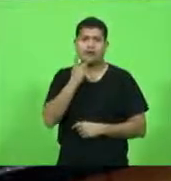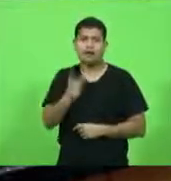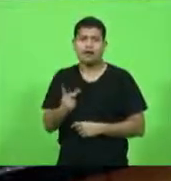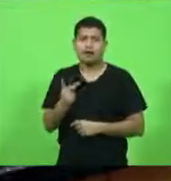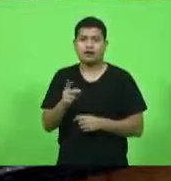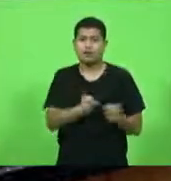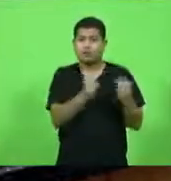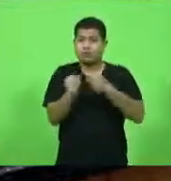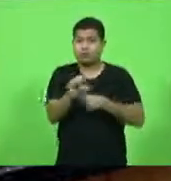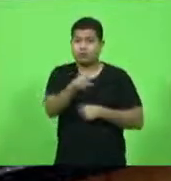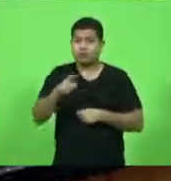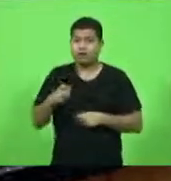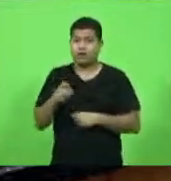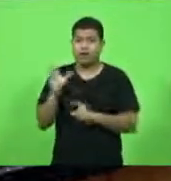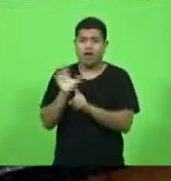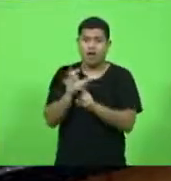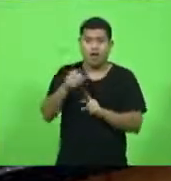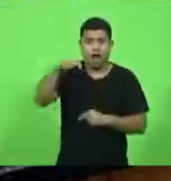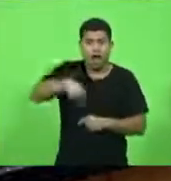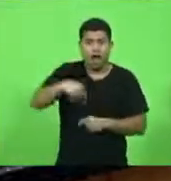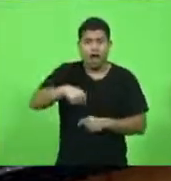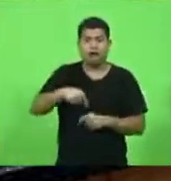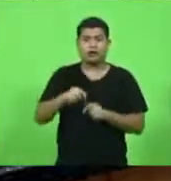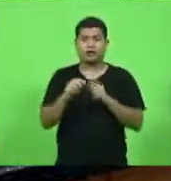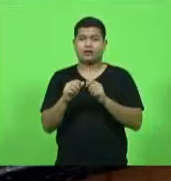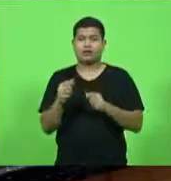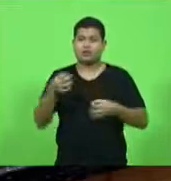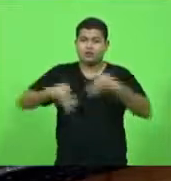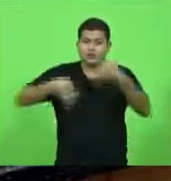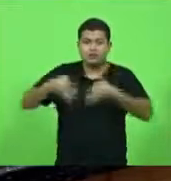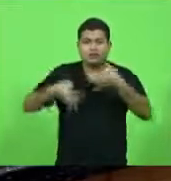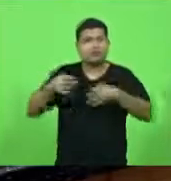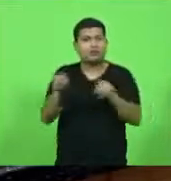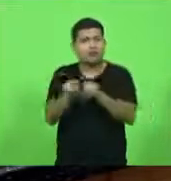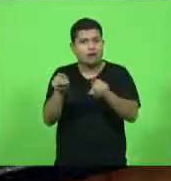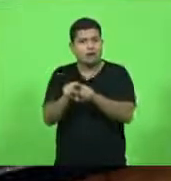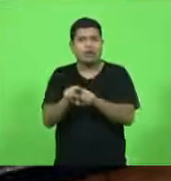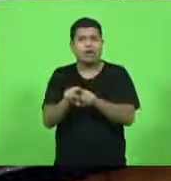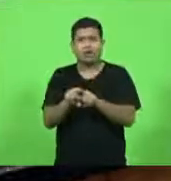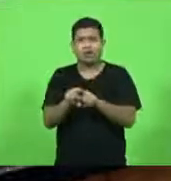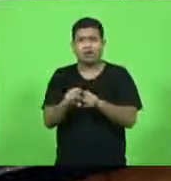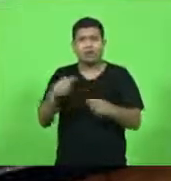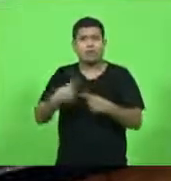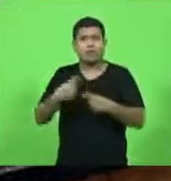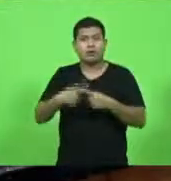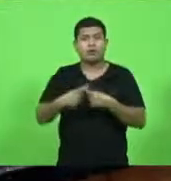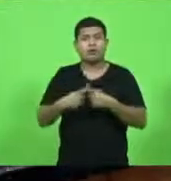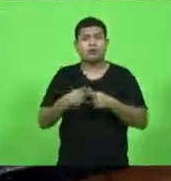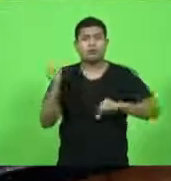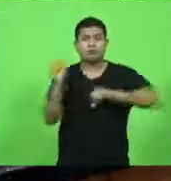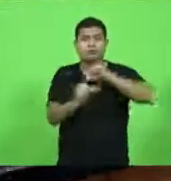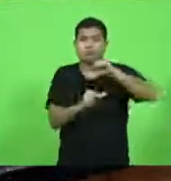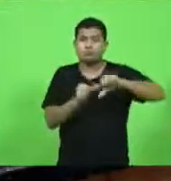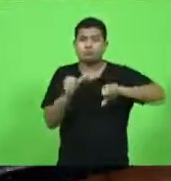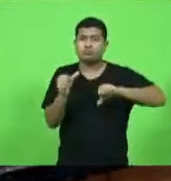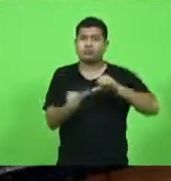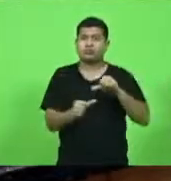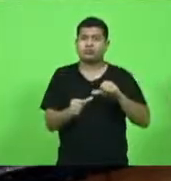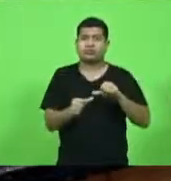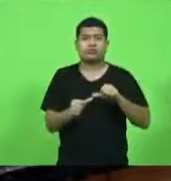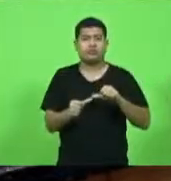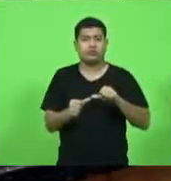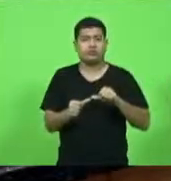Executivo influencia dentro dessa casa, que o Judiciário influencia aqui dentro dessa casa aqui, porque mudam os projetos a pedido de outros projetos, de outros